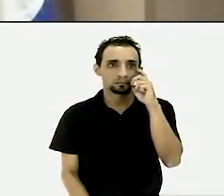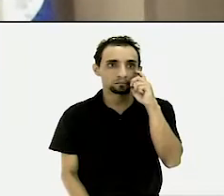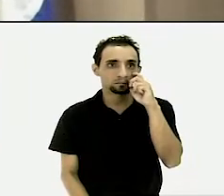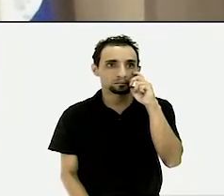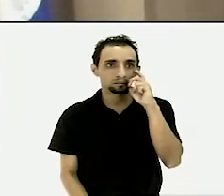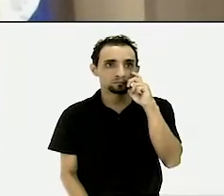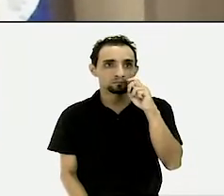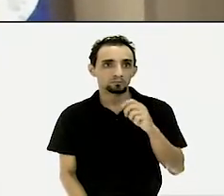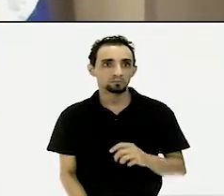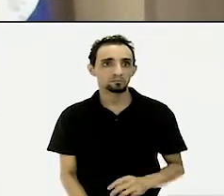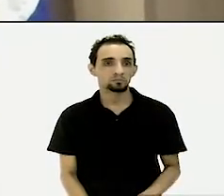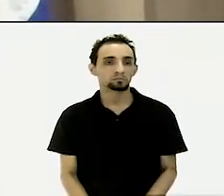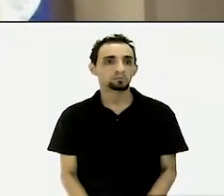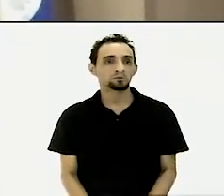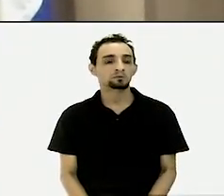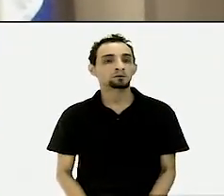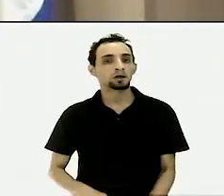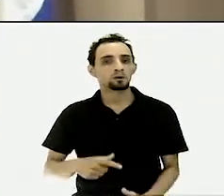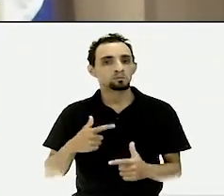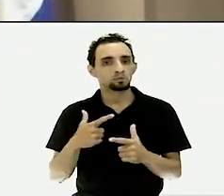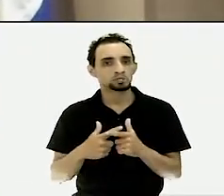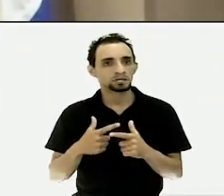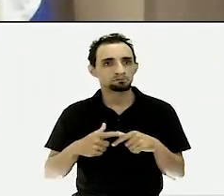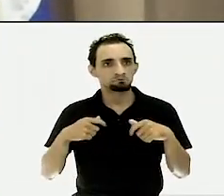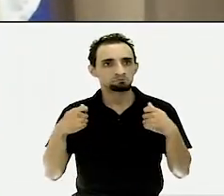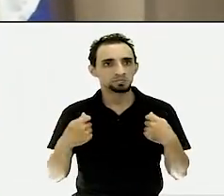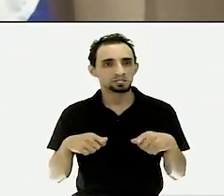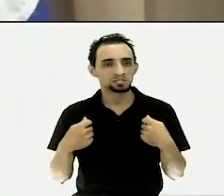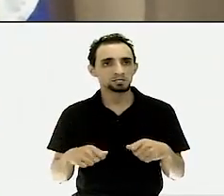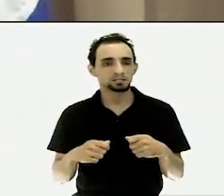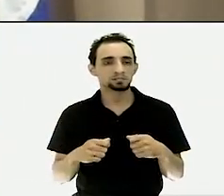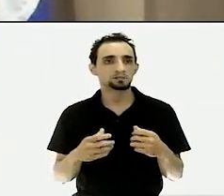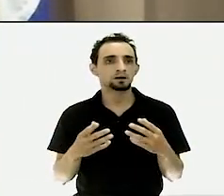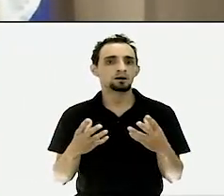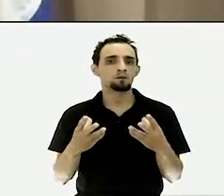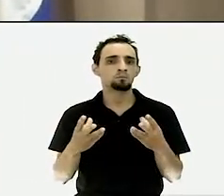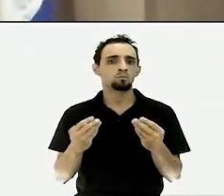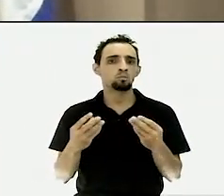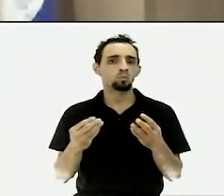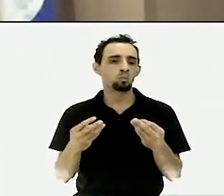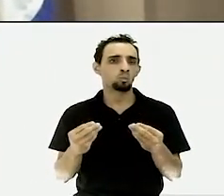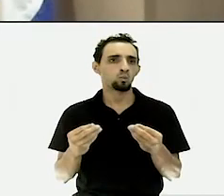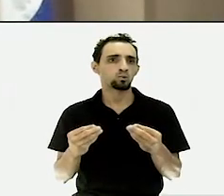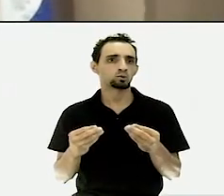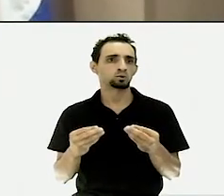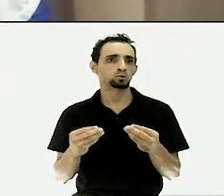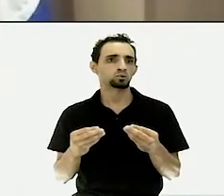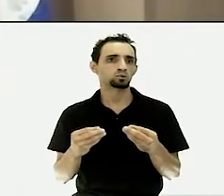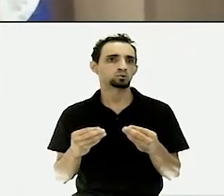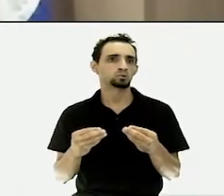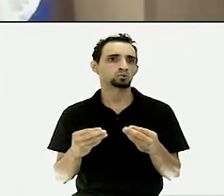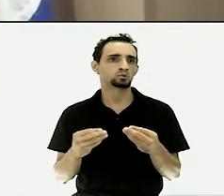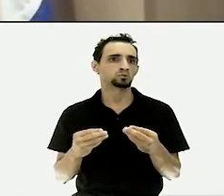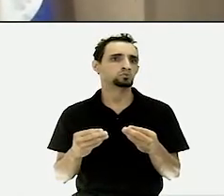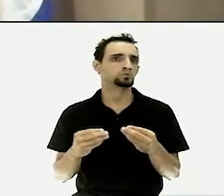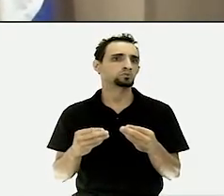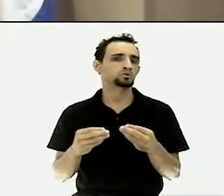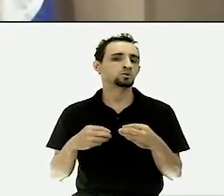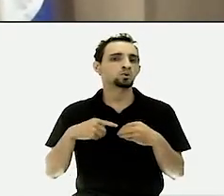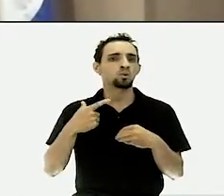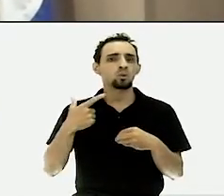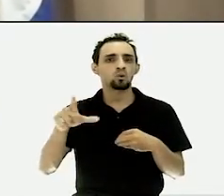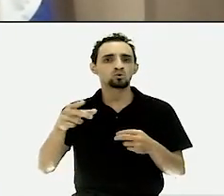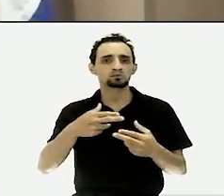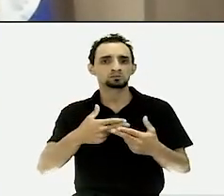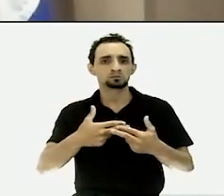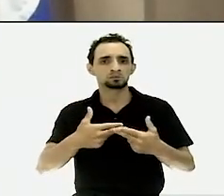reduzidíssimos que vão chegar à emergência. Porque uma pressão alta, diabetes, outras doenças também, até mentais,